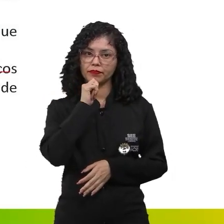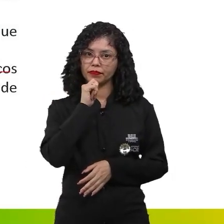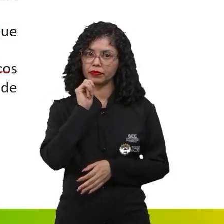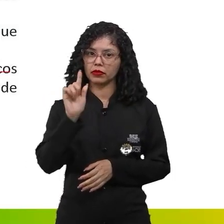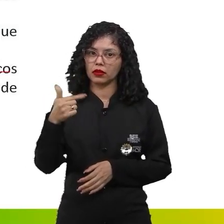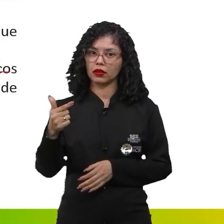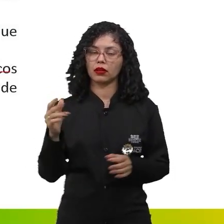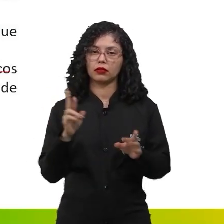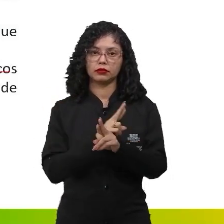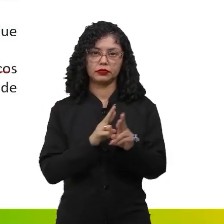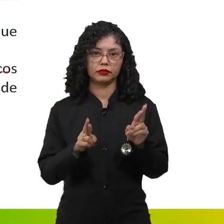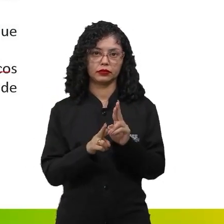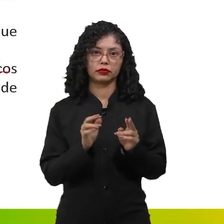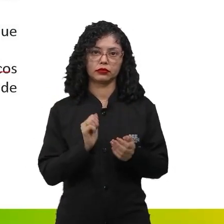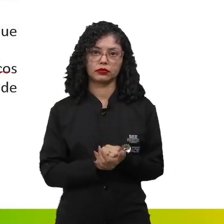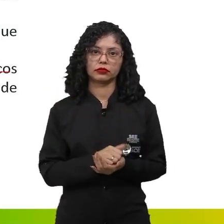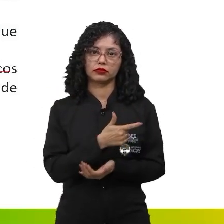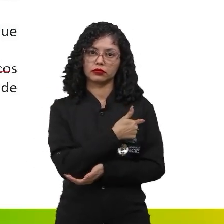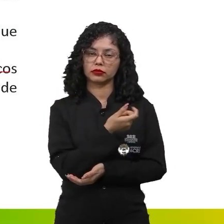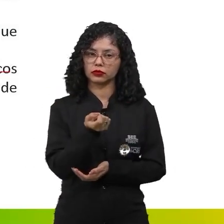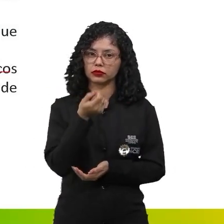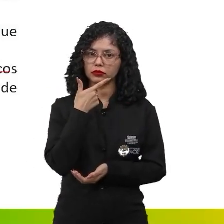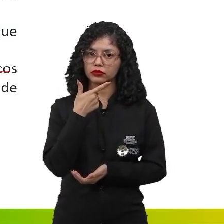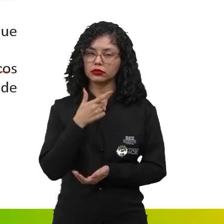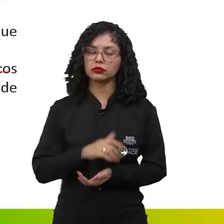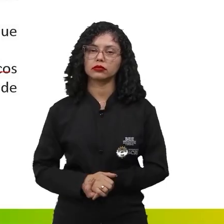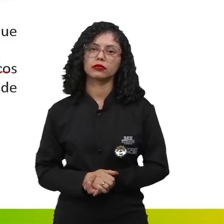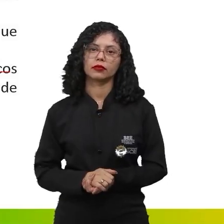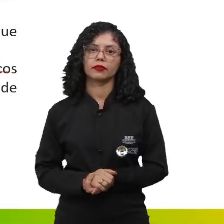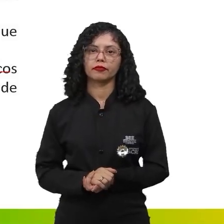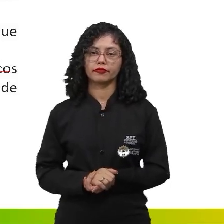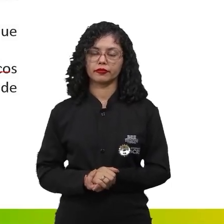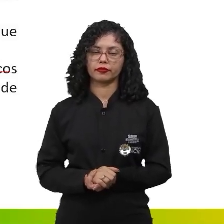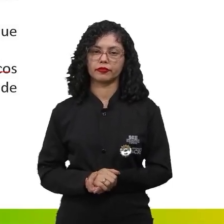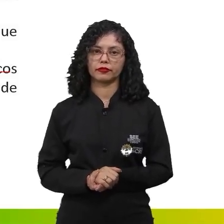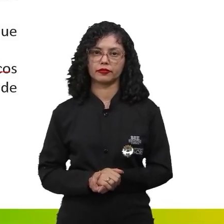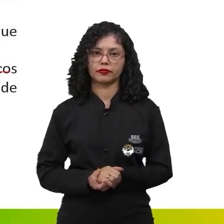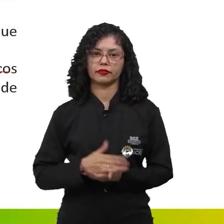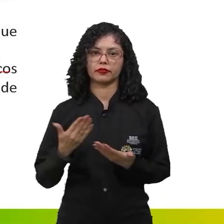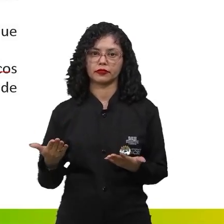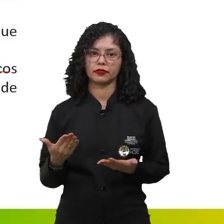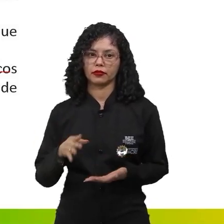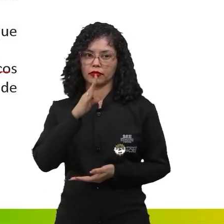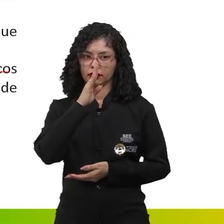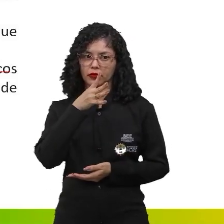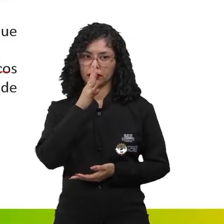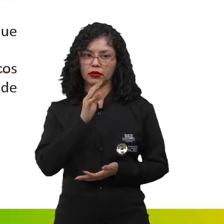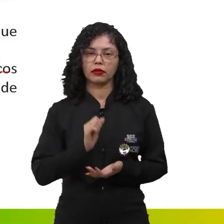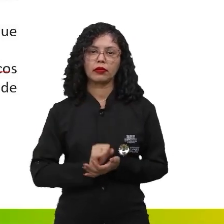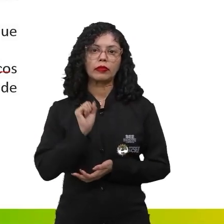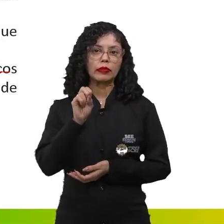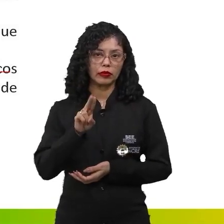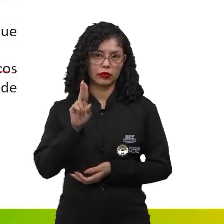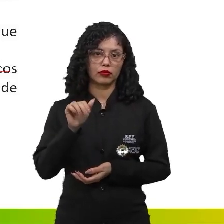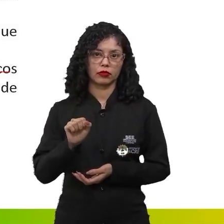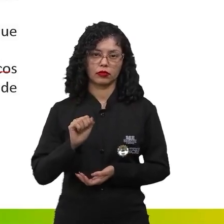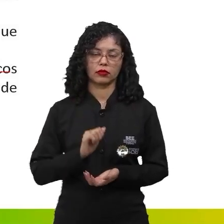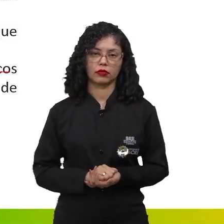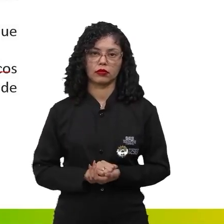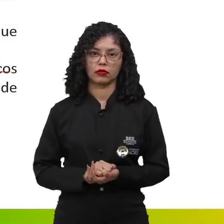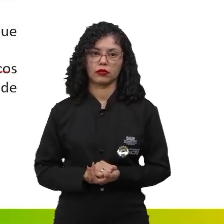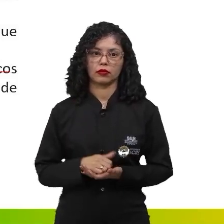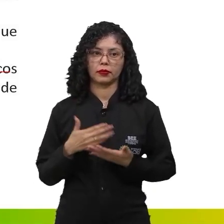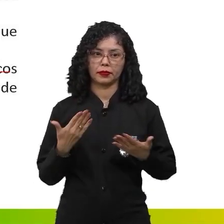especialmente aqueles relacionados ao suprimento de medicamento e as campanhas de vacinação, ou seja, ele está criticando o SUS, né, que é um serviço público de